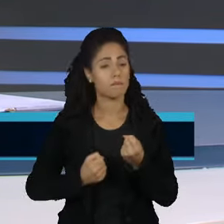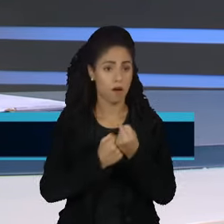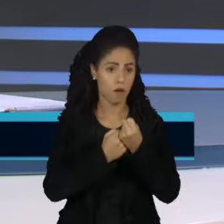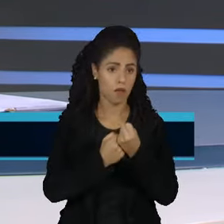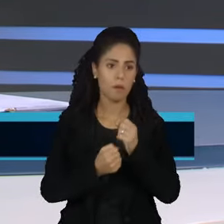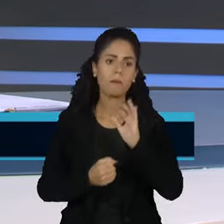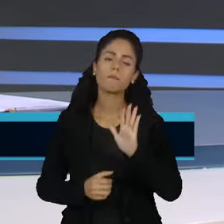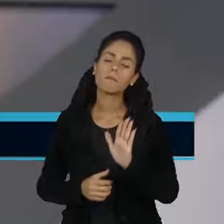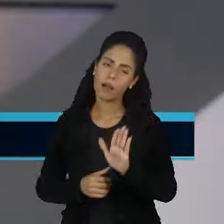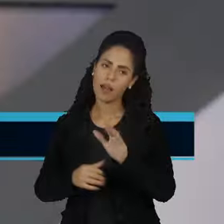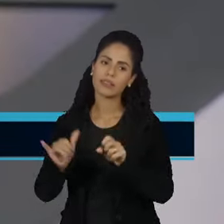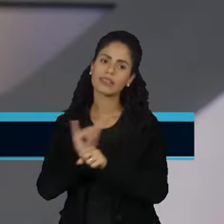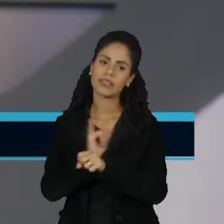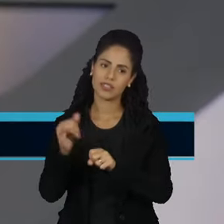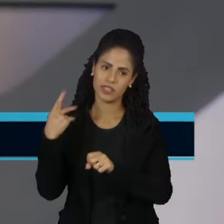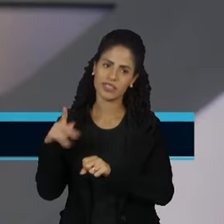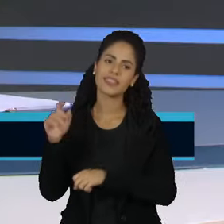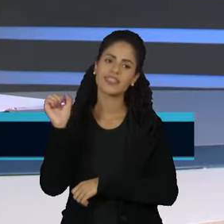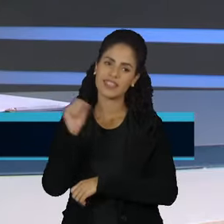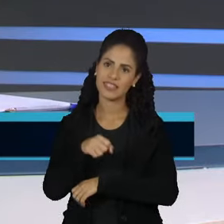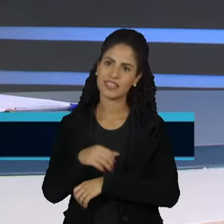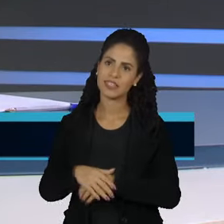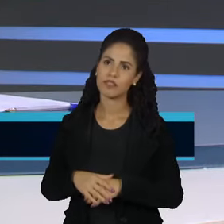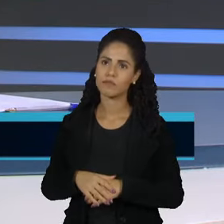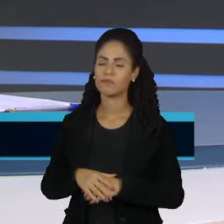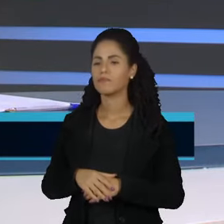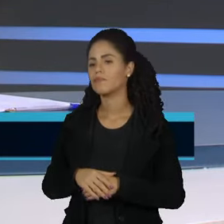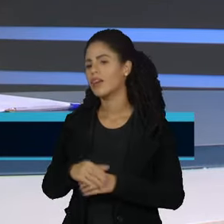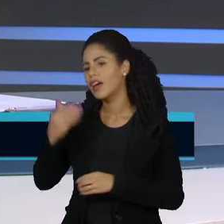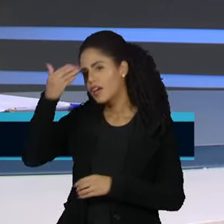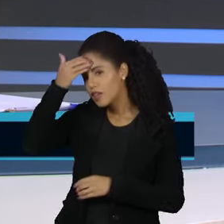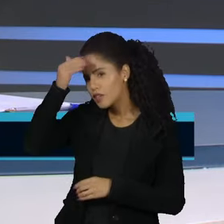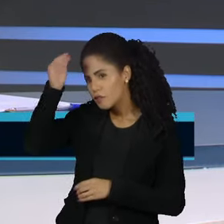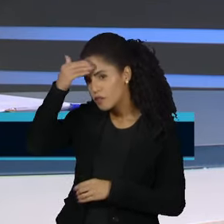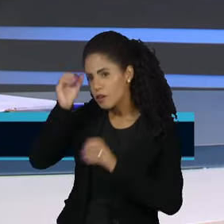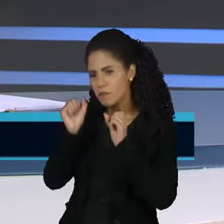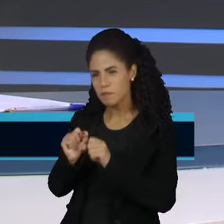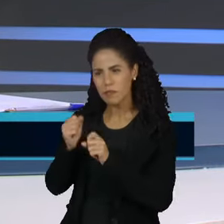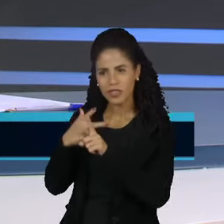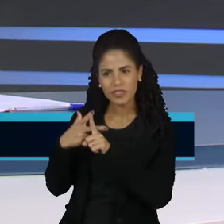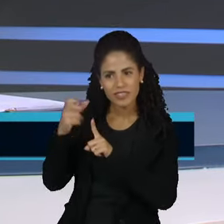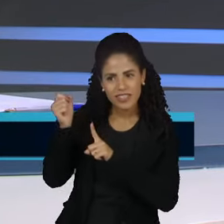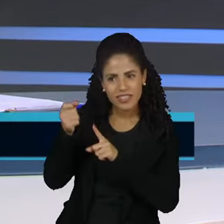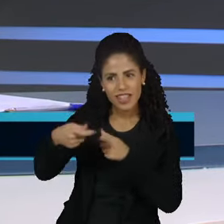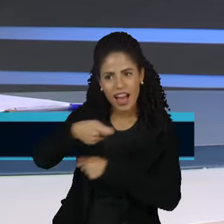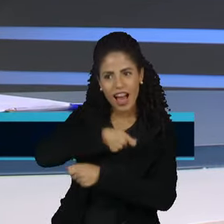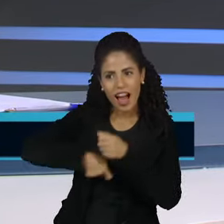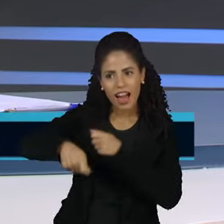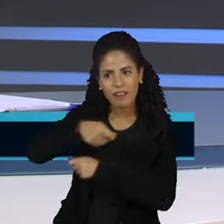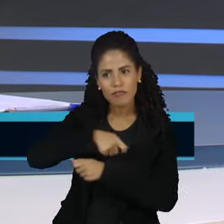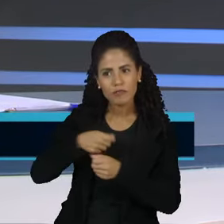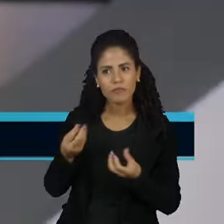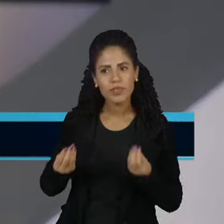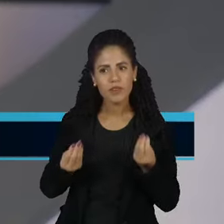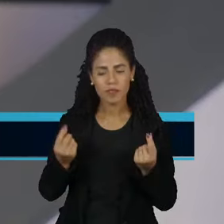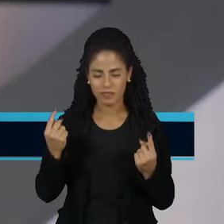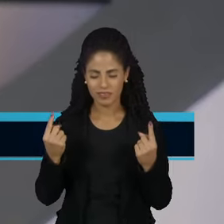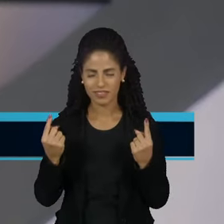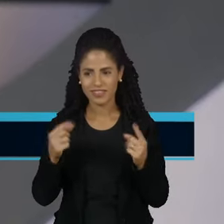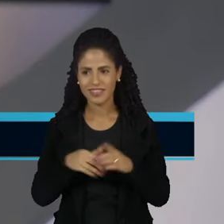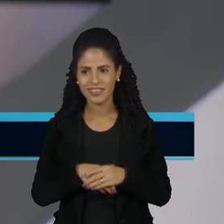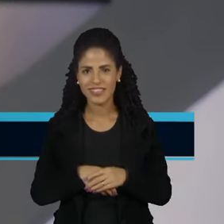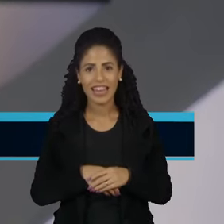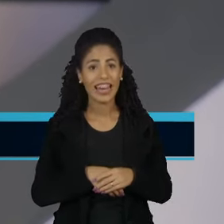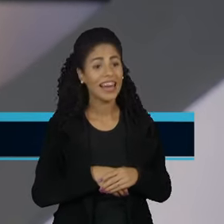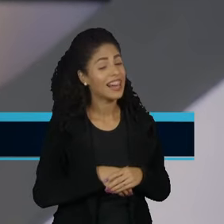Mas é parte da estratégia. Há grandes chances de Donald Trump vencer essa eleição? A economia não vai falar mais alto dessa vez?